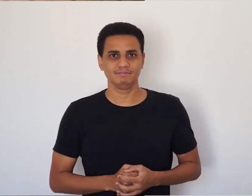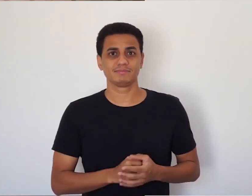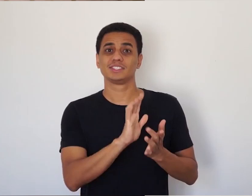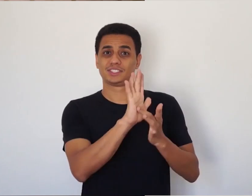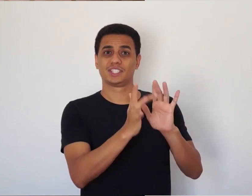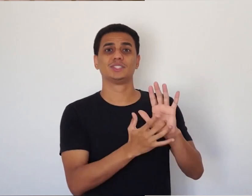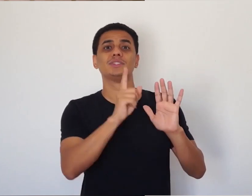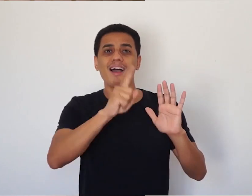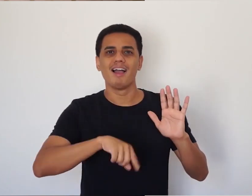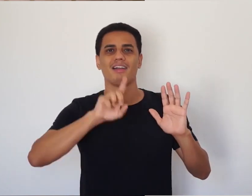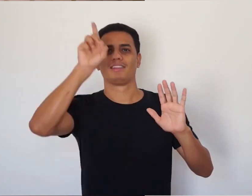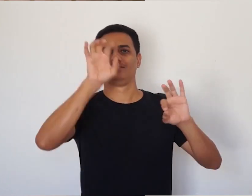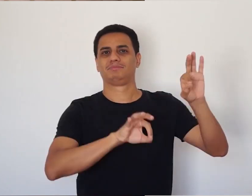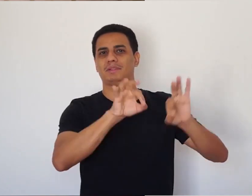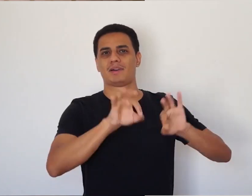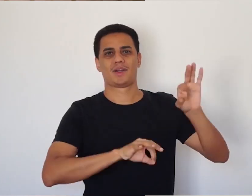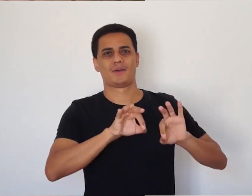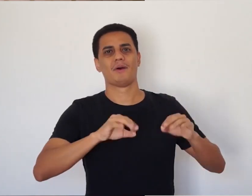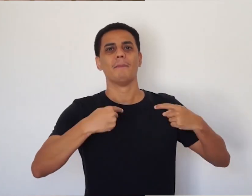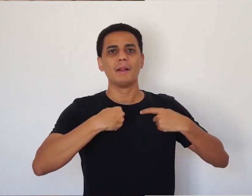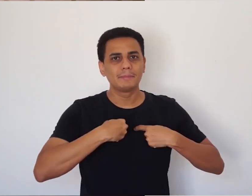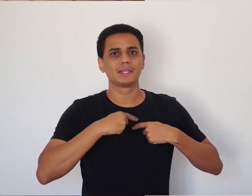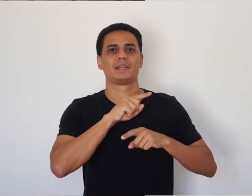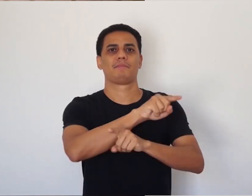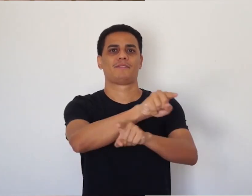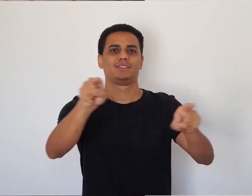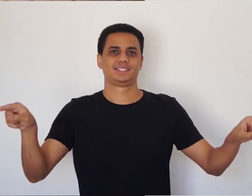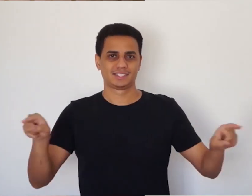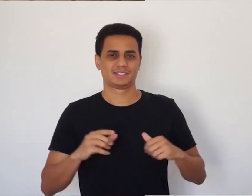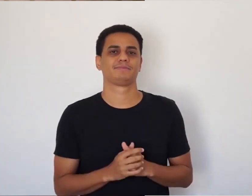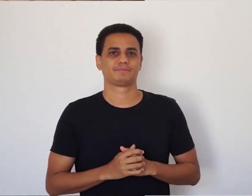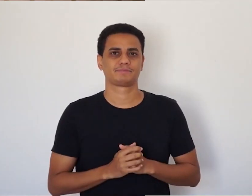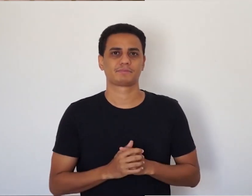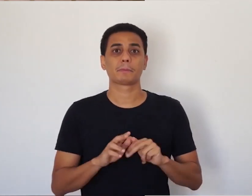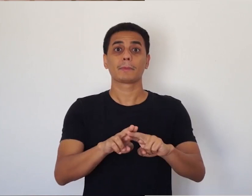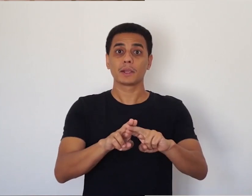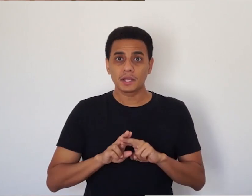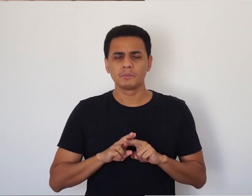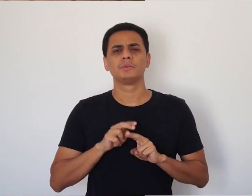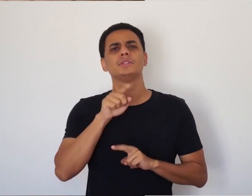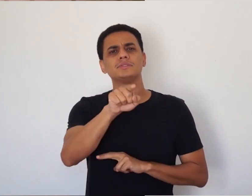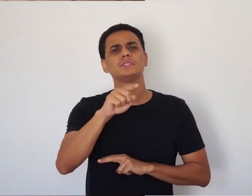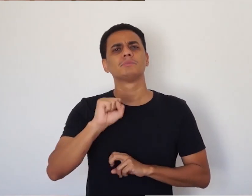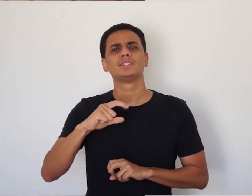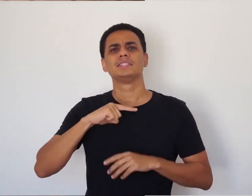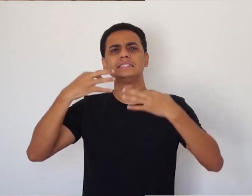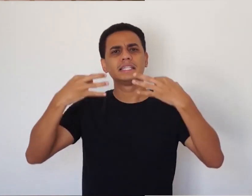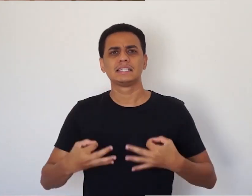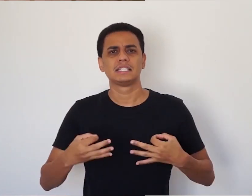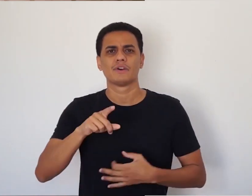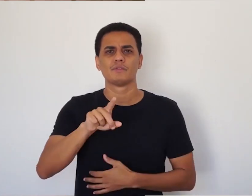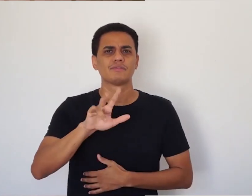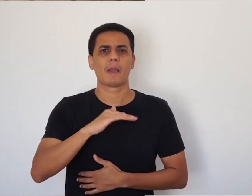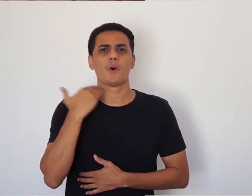pecados. Na verdade, Jesus é a grande providência de Deus para você e para a minha vida. Por isso que você